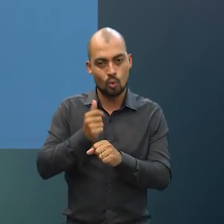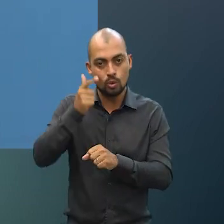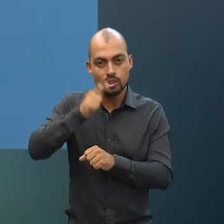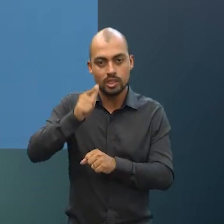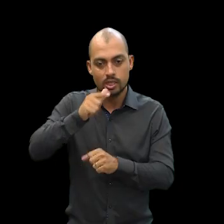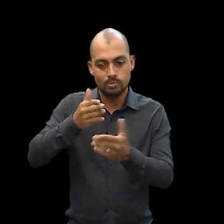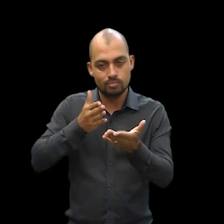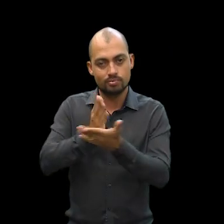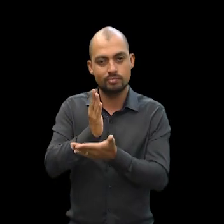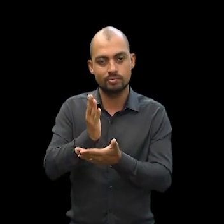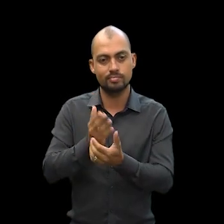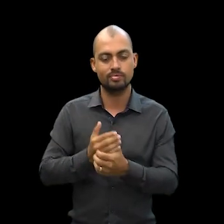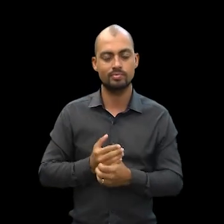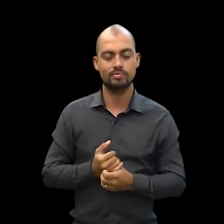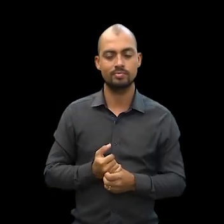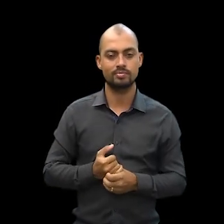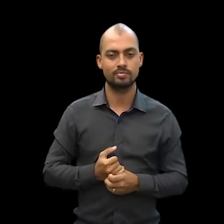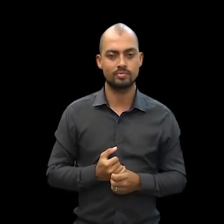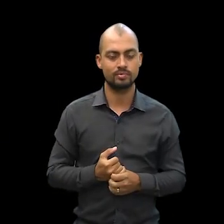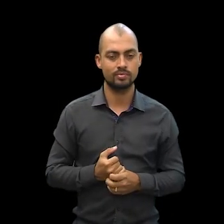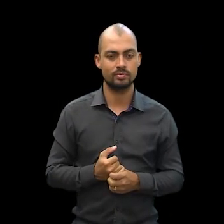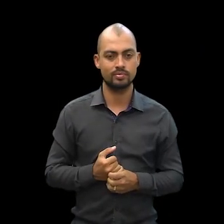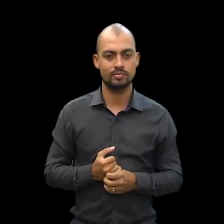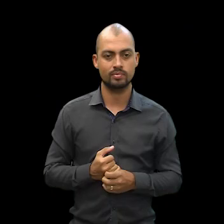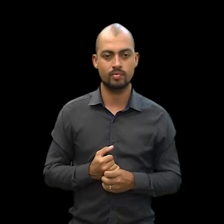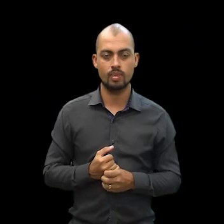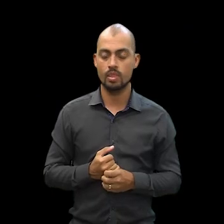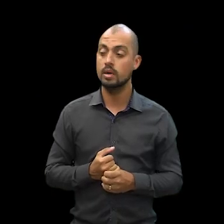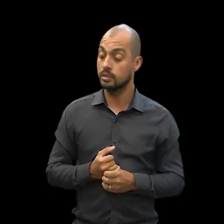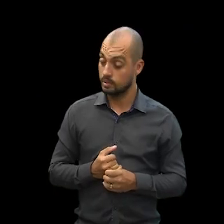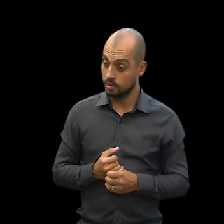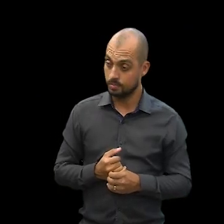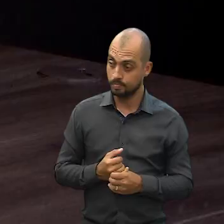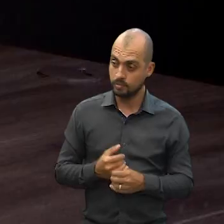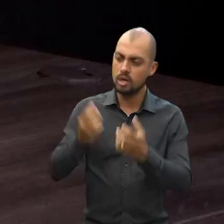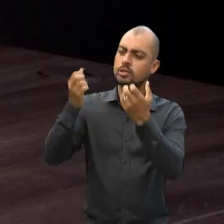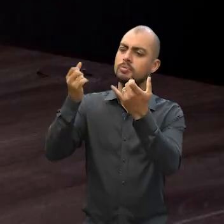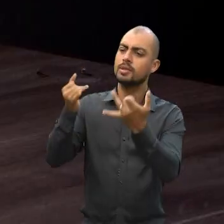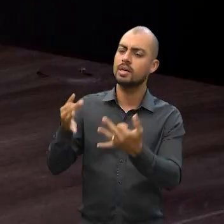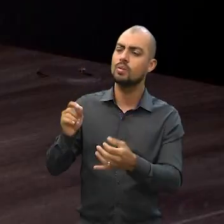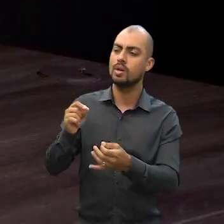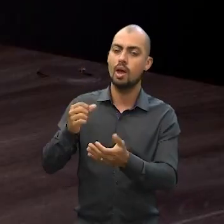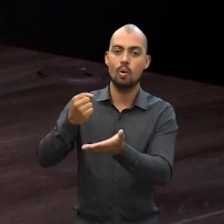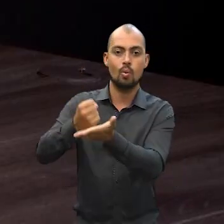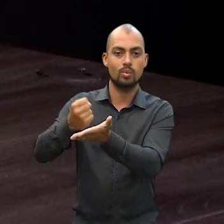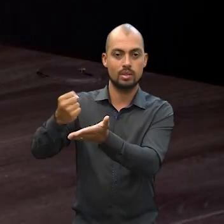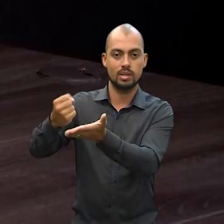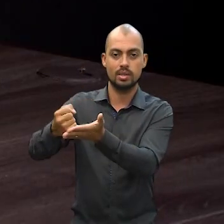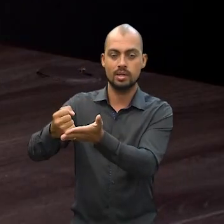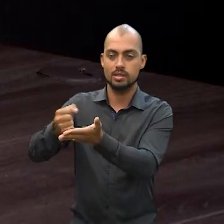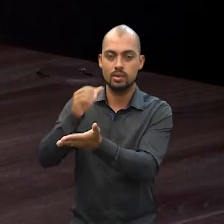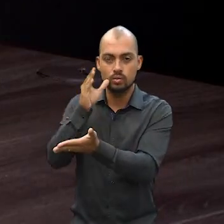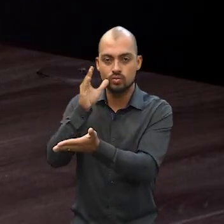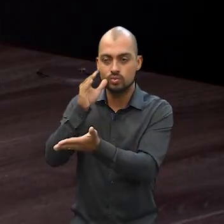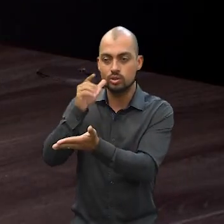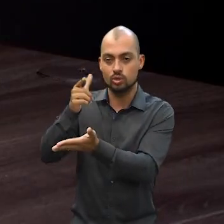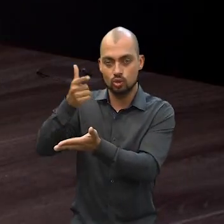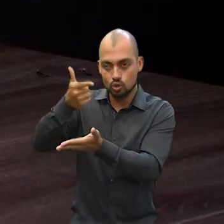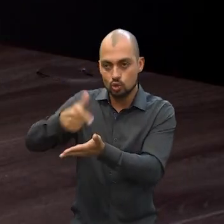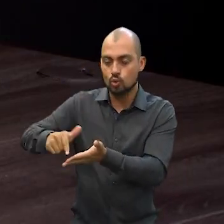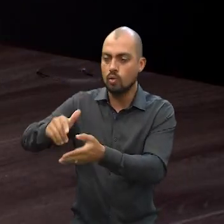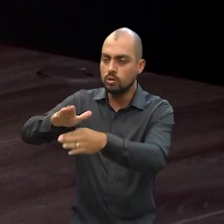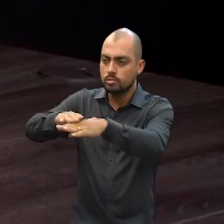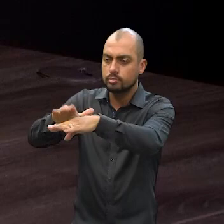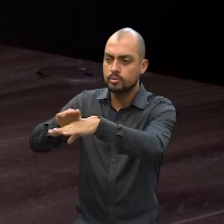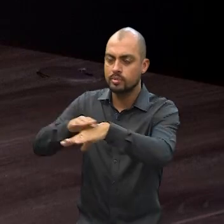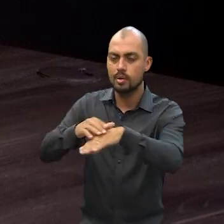fizemos. E como foi, então, eu falei aqui da questão de readmissão dos colaboradores, até porque a gente